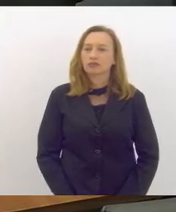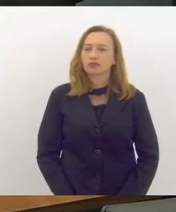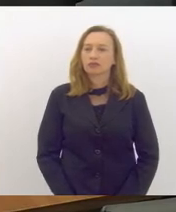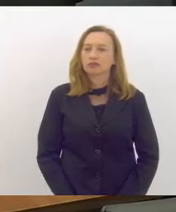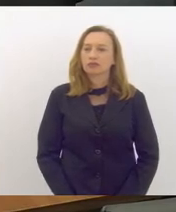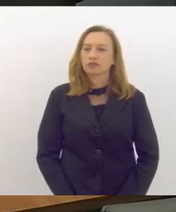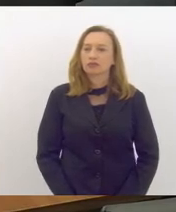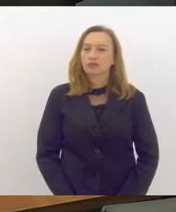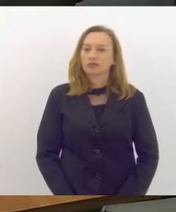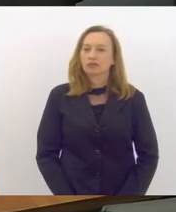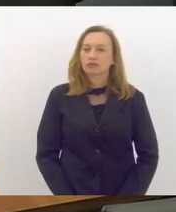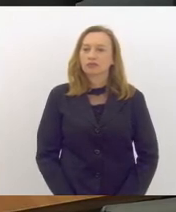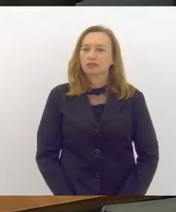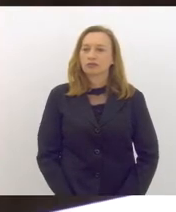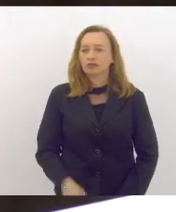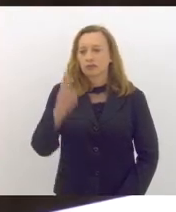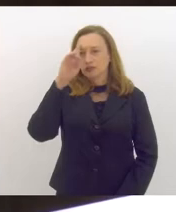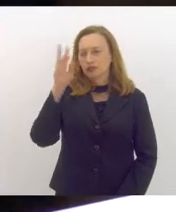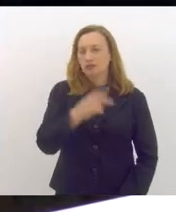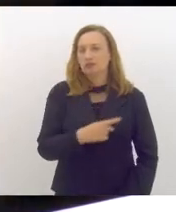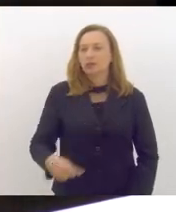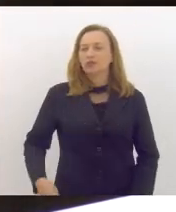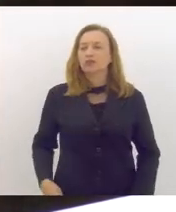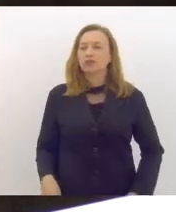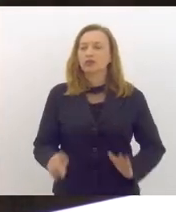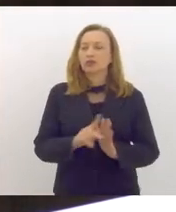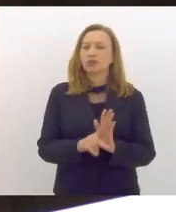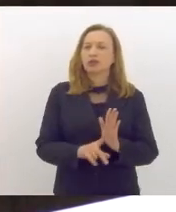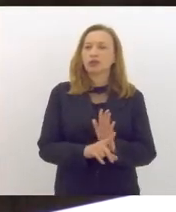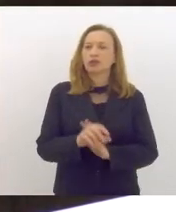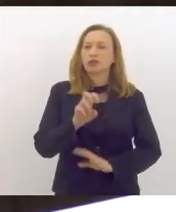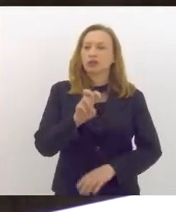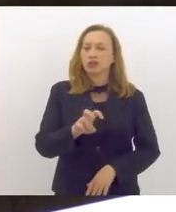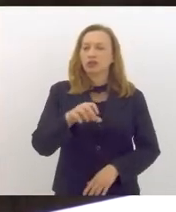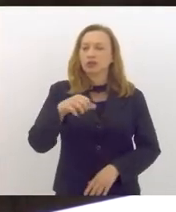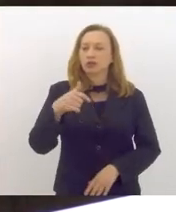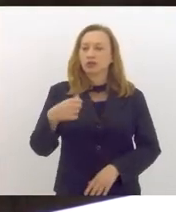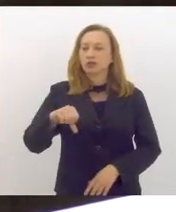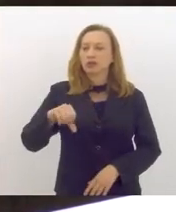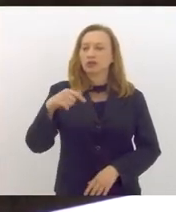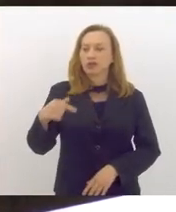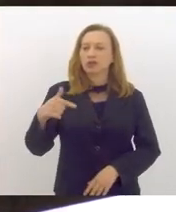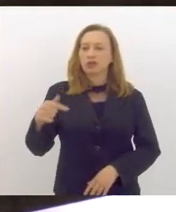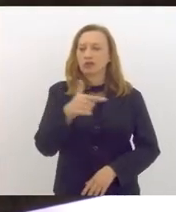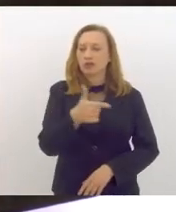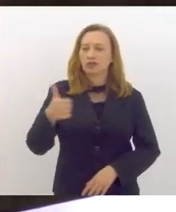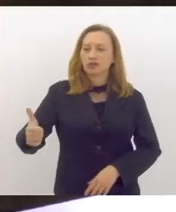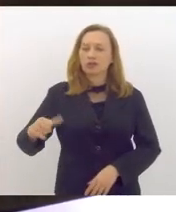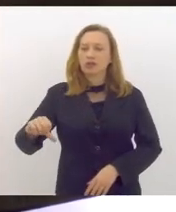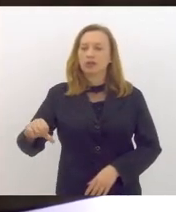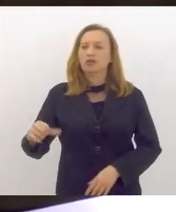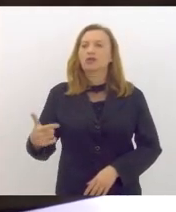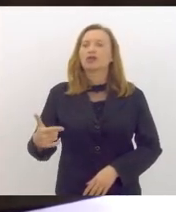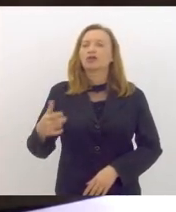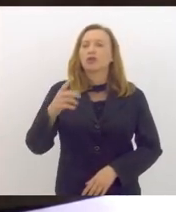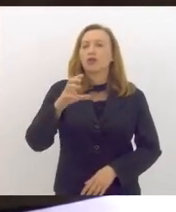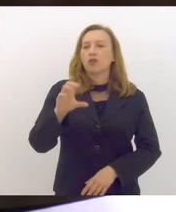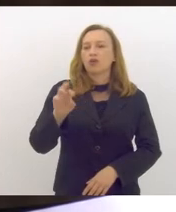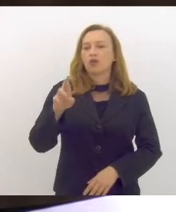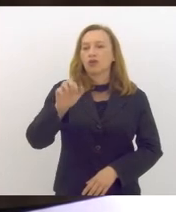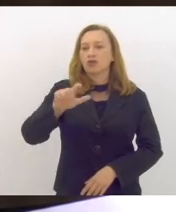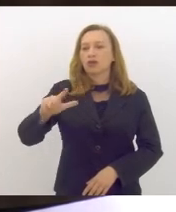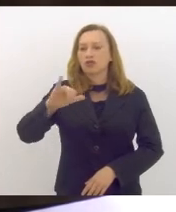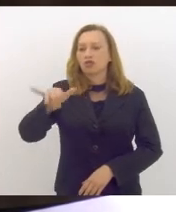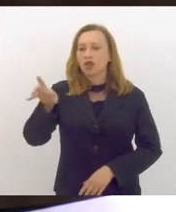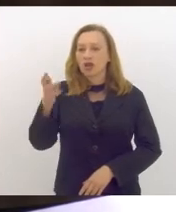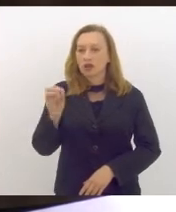Senhor presidente, projeto de lei 5977 de 22, de autoria do deputado Coronel Jairo, que institui